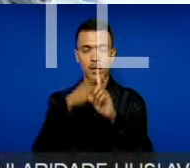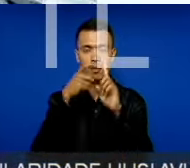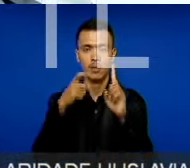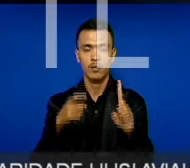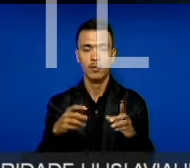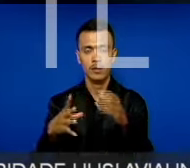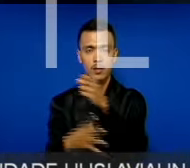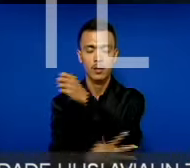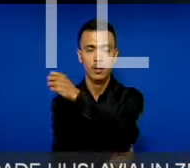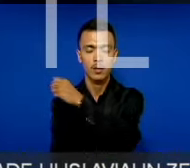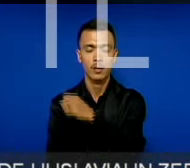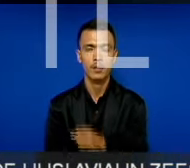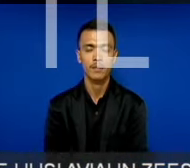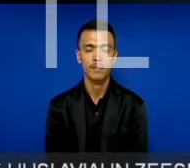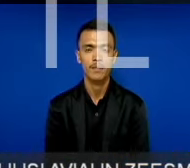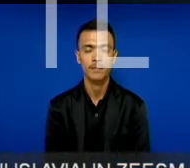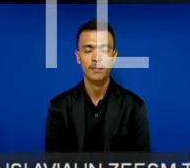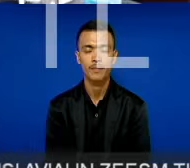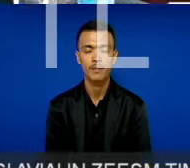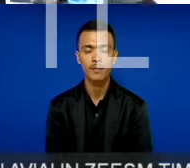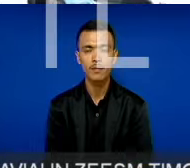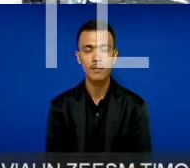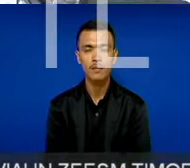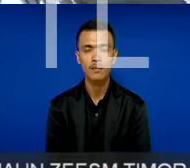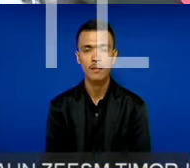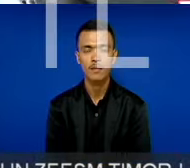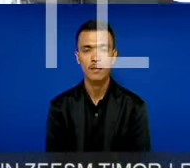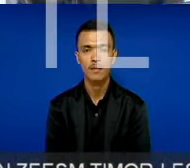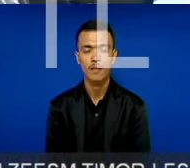situação vulnerável. Timóteo Guzmão, Alexandre dos Santos, Bertatelli.